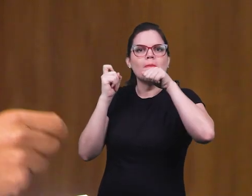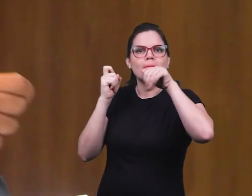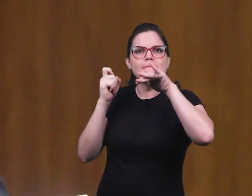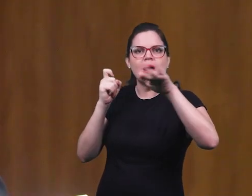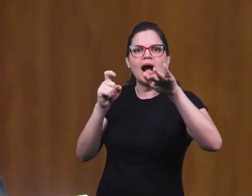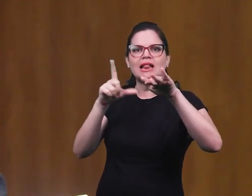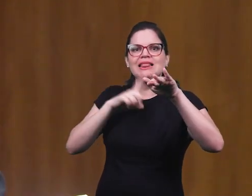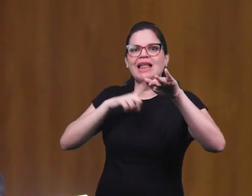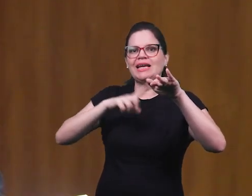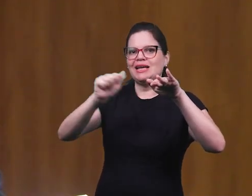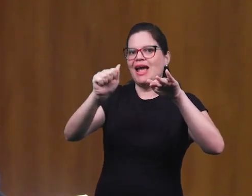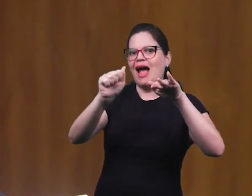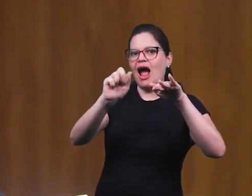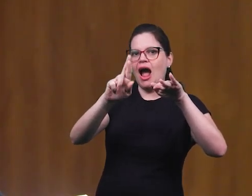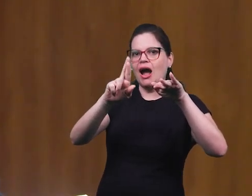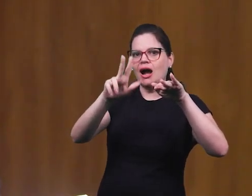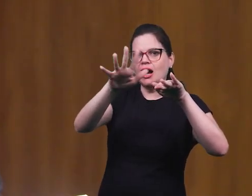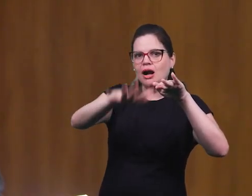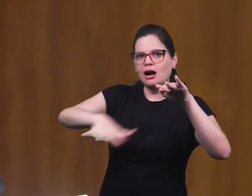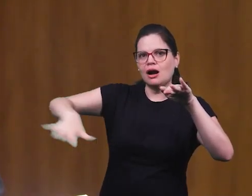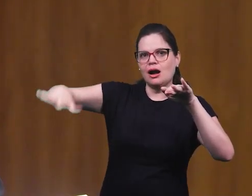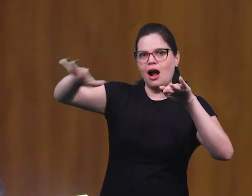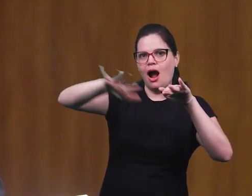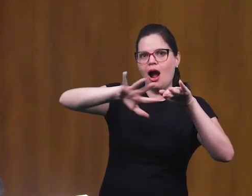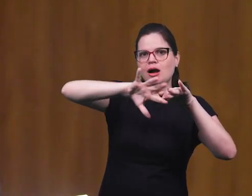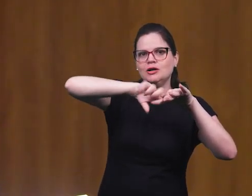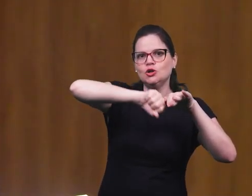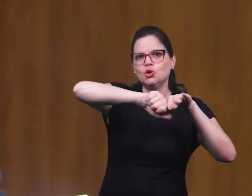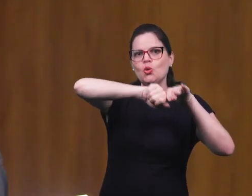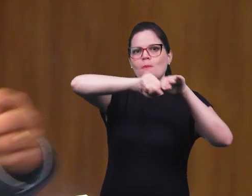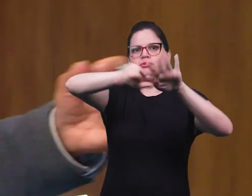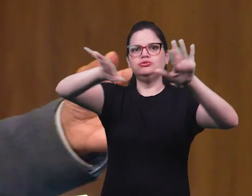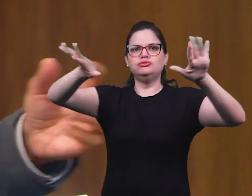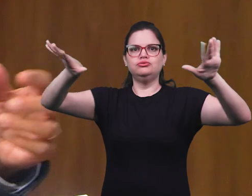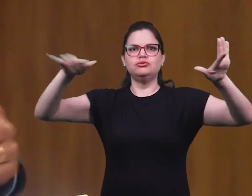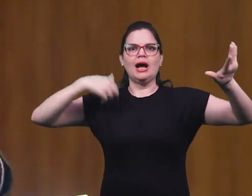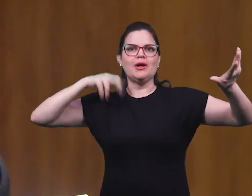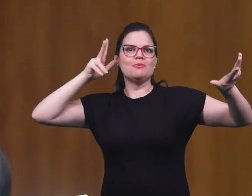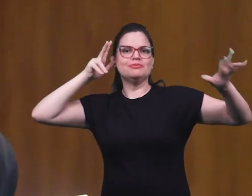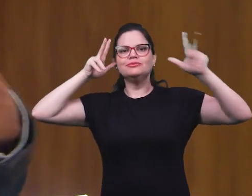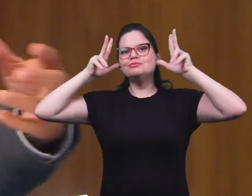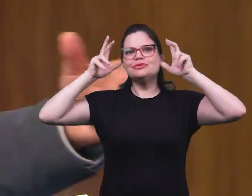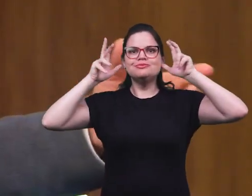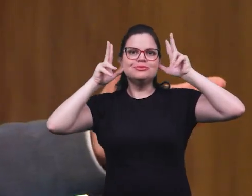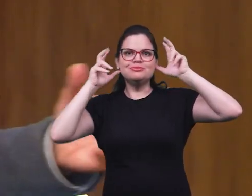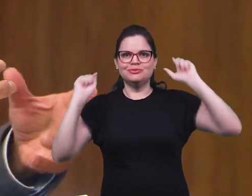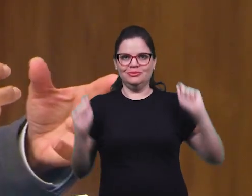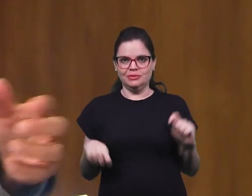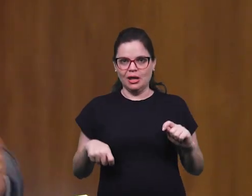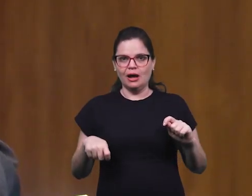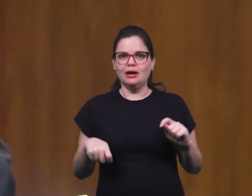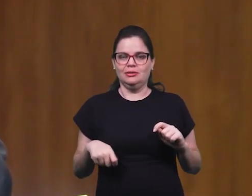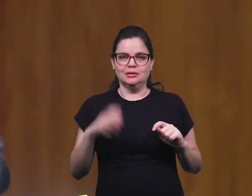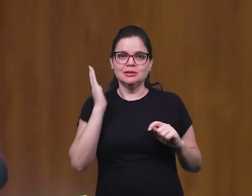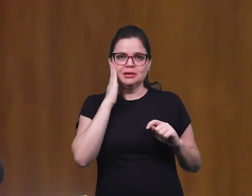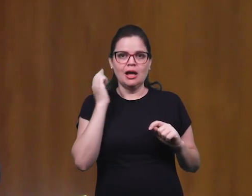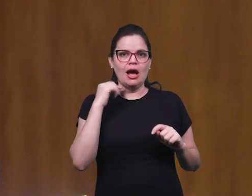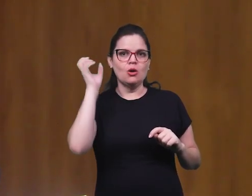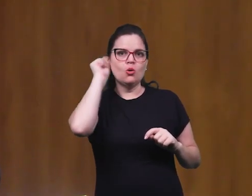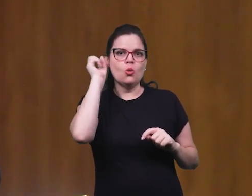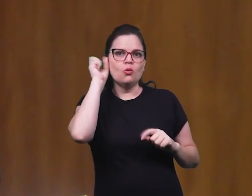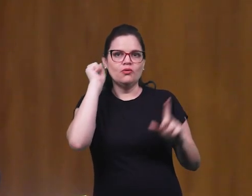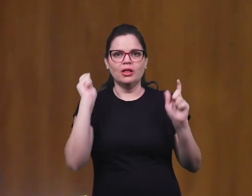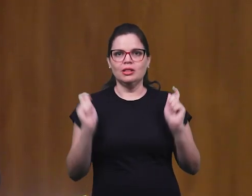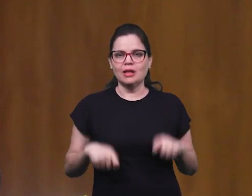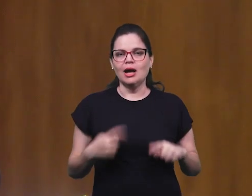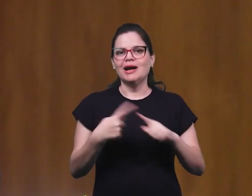som natural, ele precisa do ar para se propagar, né? Nós nos ouvimos aqui porque o ar que está